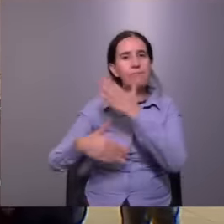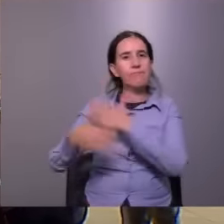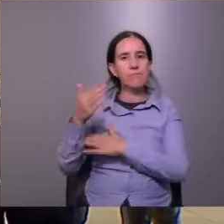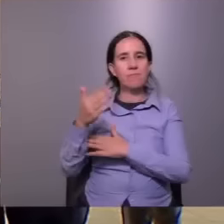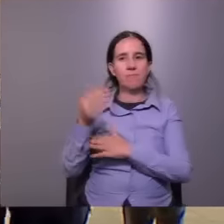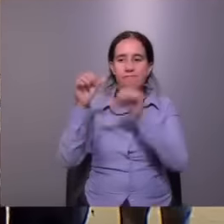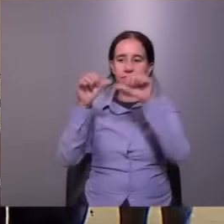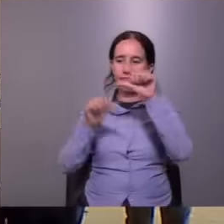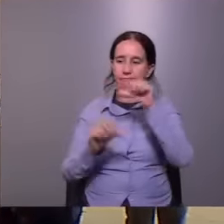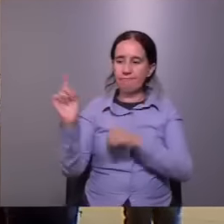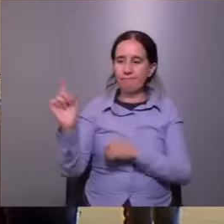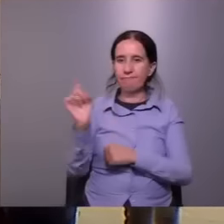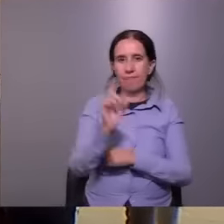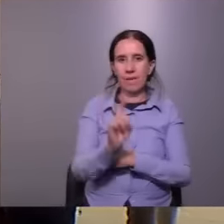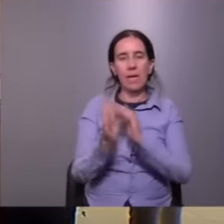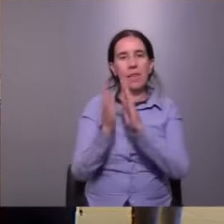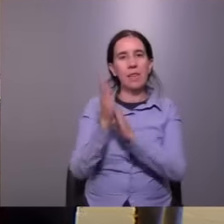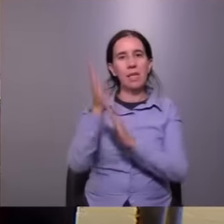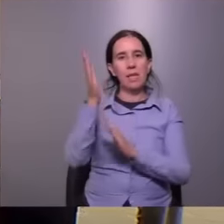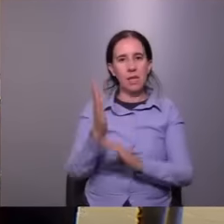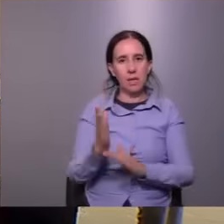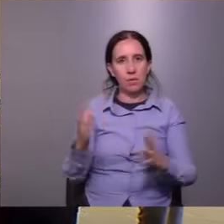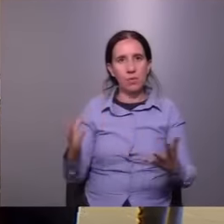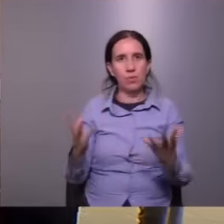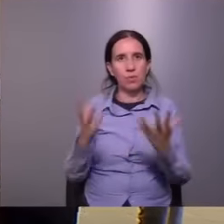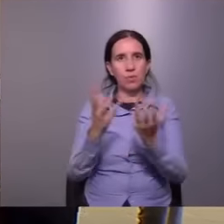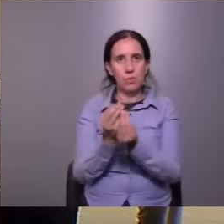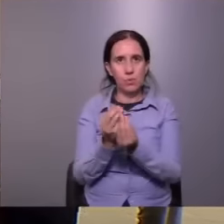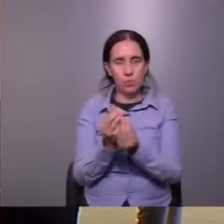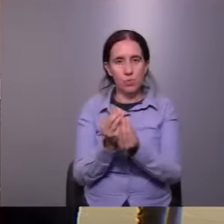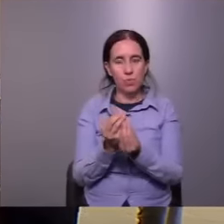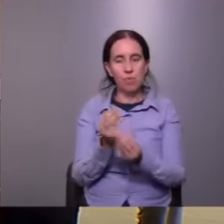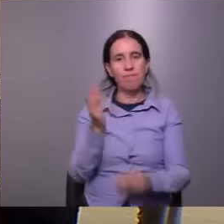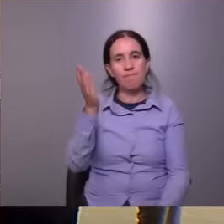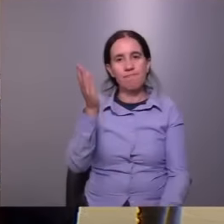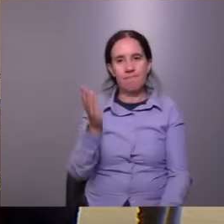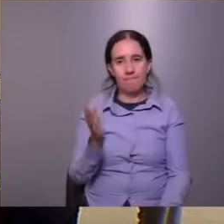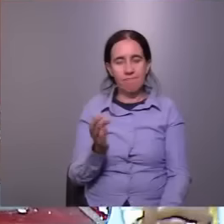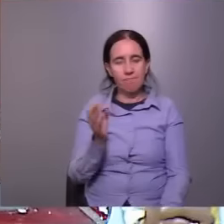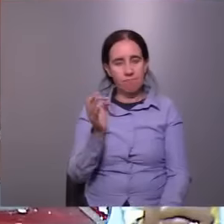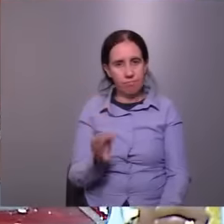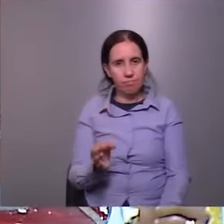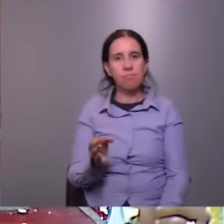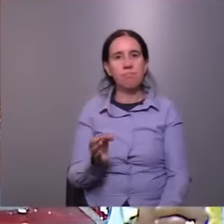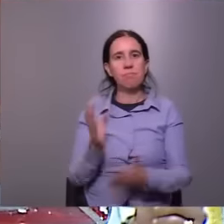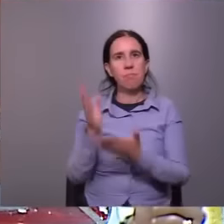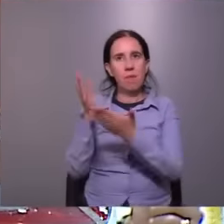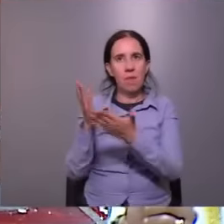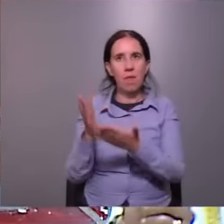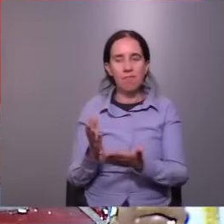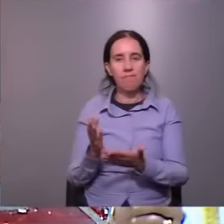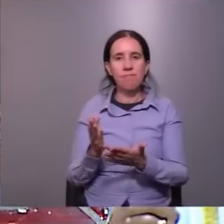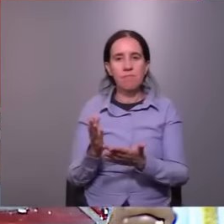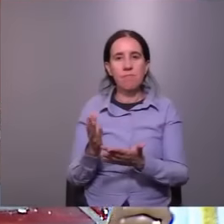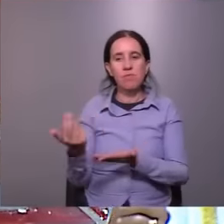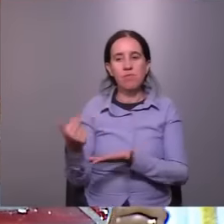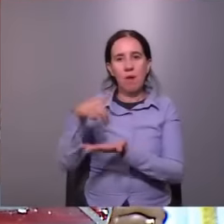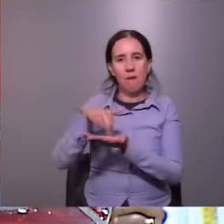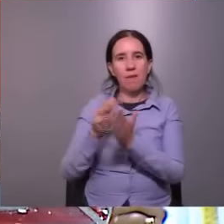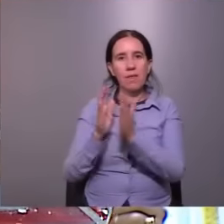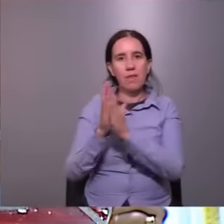In principio era il Verbo, e il Verbo era presso Dio, e il Verbo era